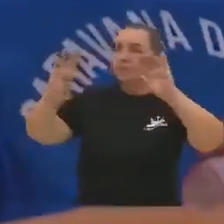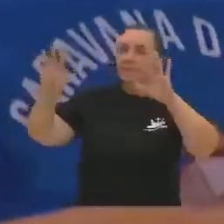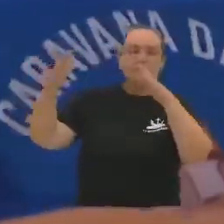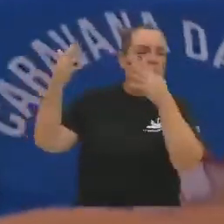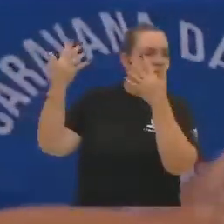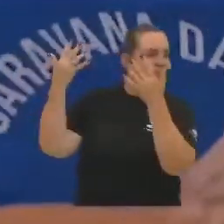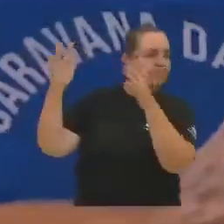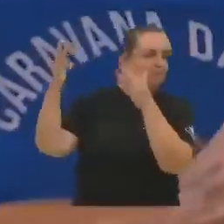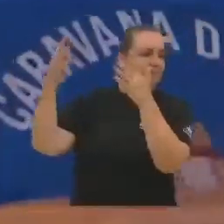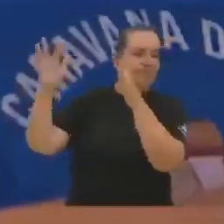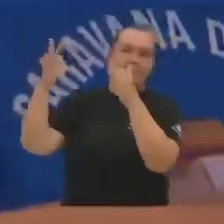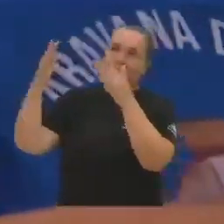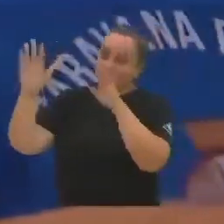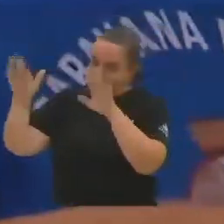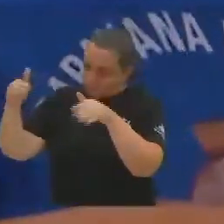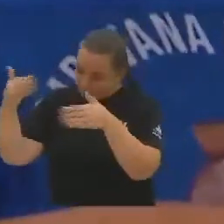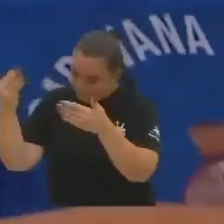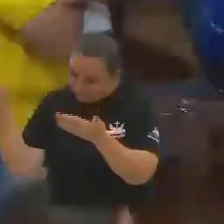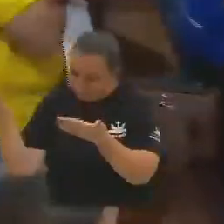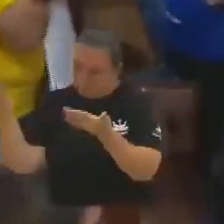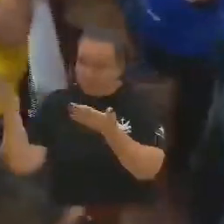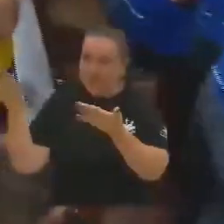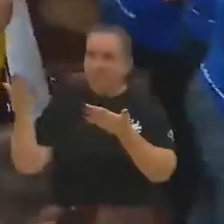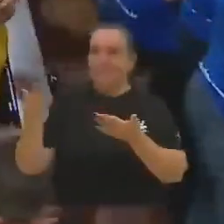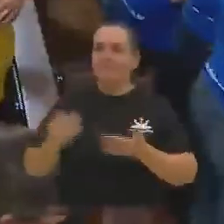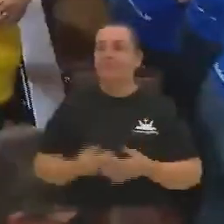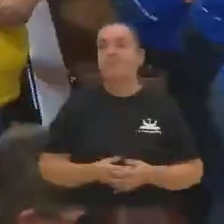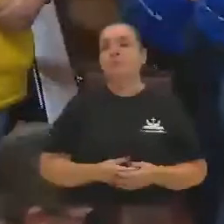Hosana nas